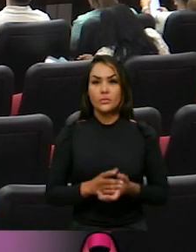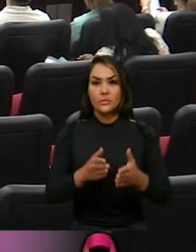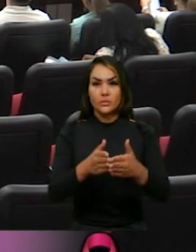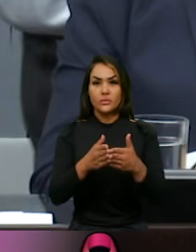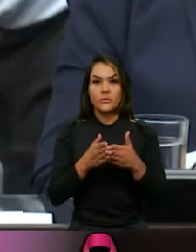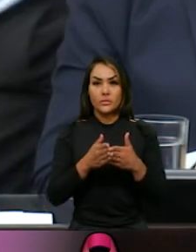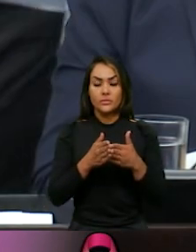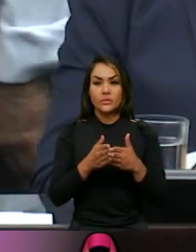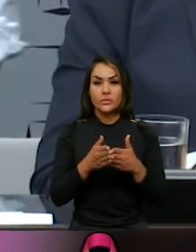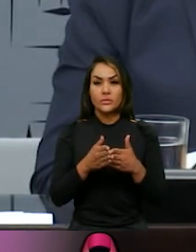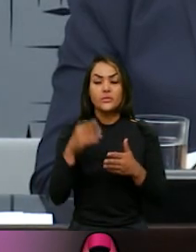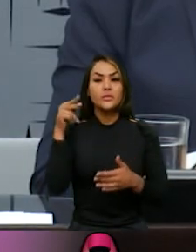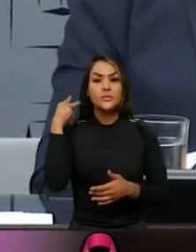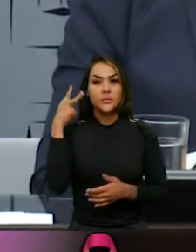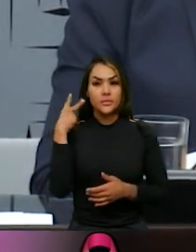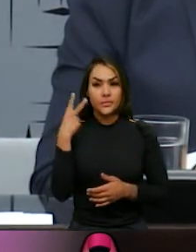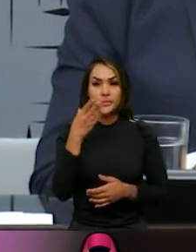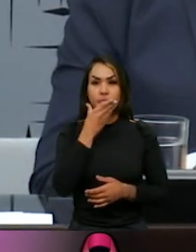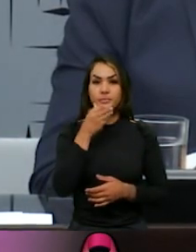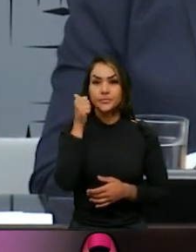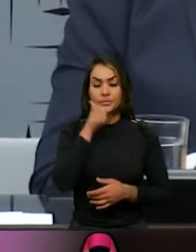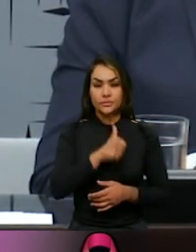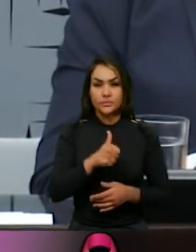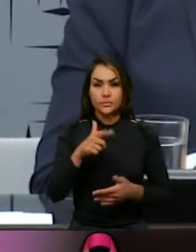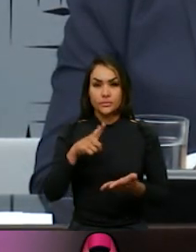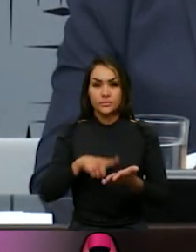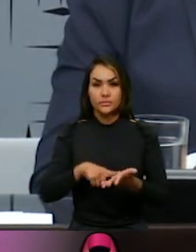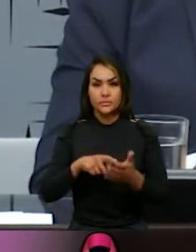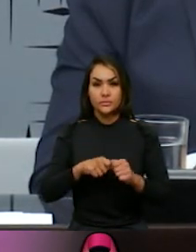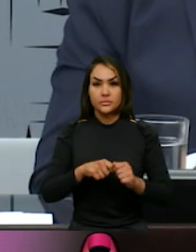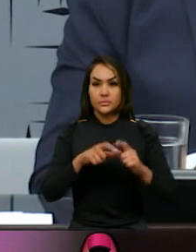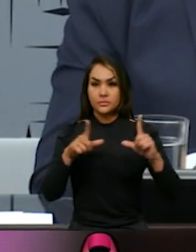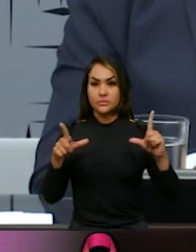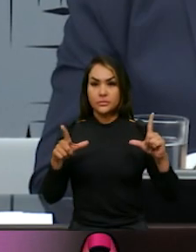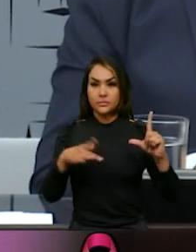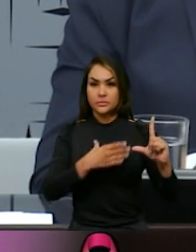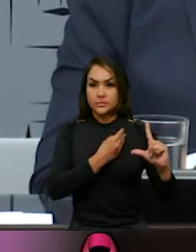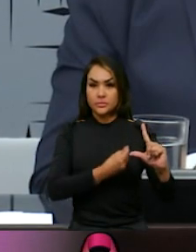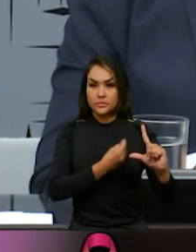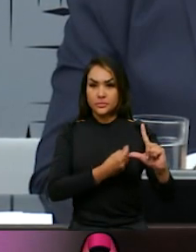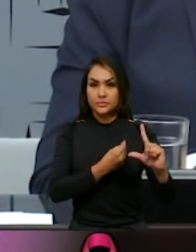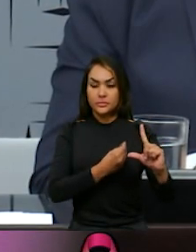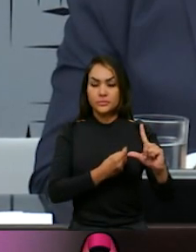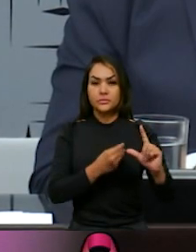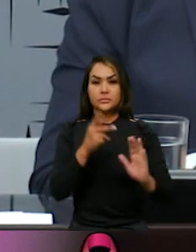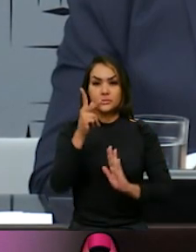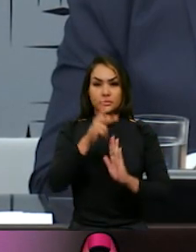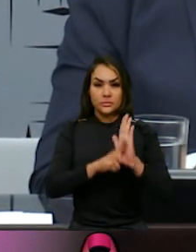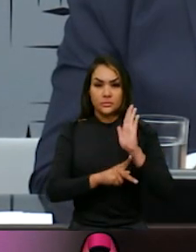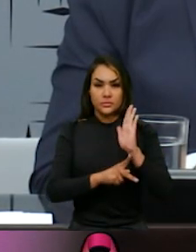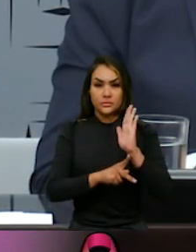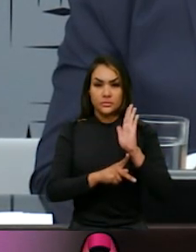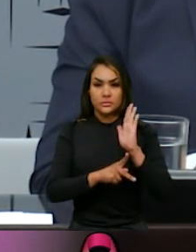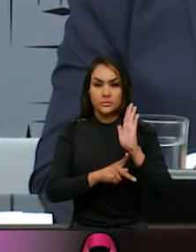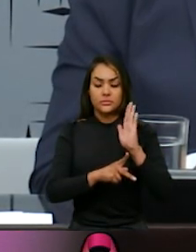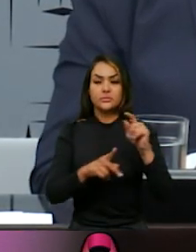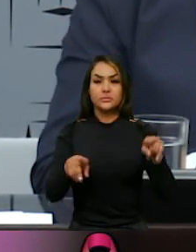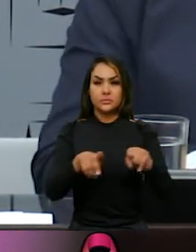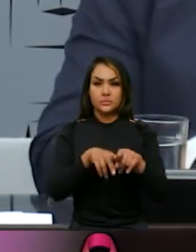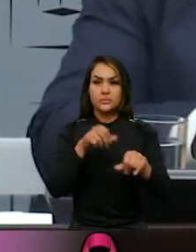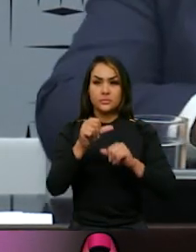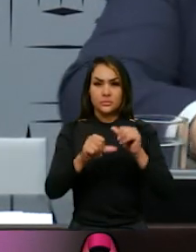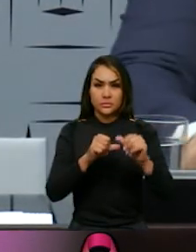Solicito aos senhores vereadores e à senhora vereadora que registre seu voto no sistema eletrônico de votação do projeto e da